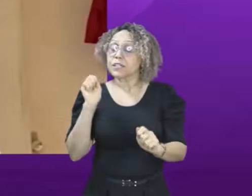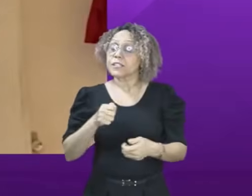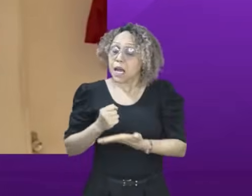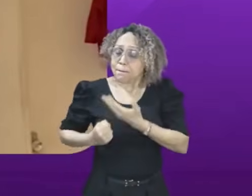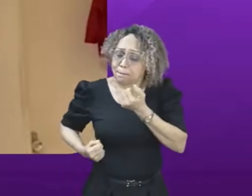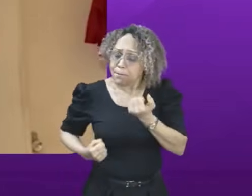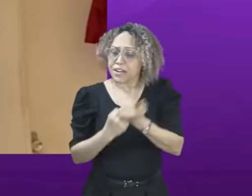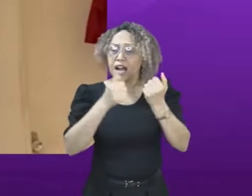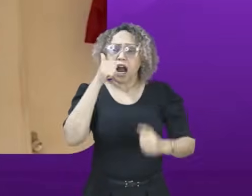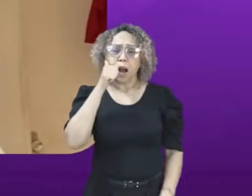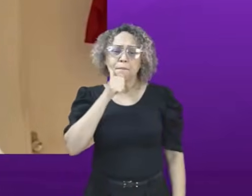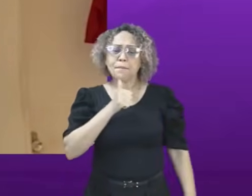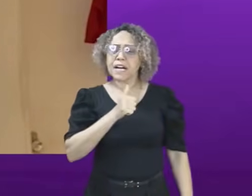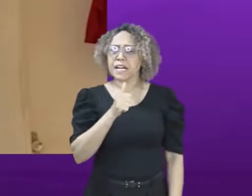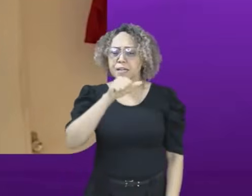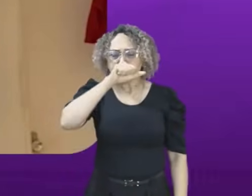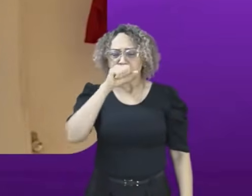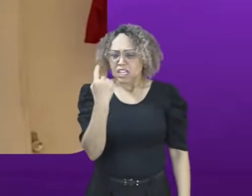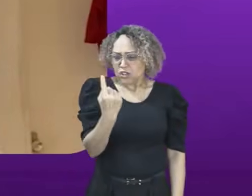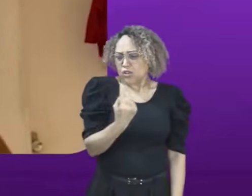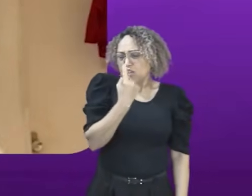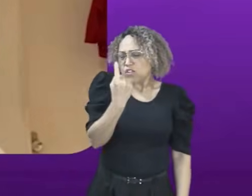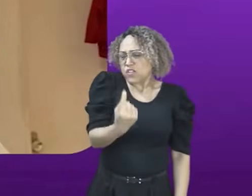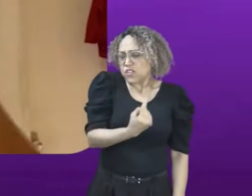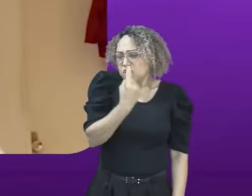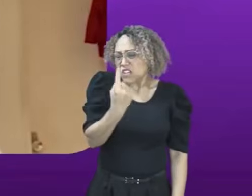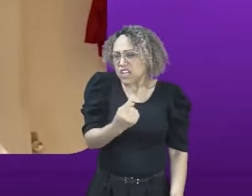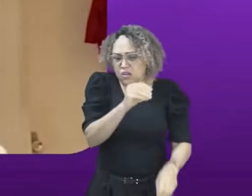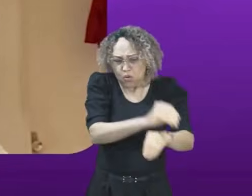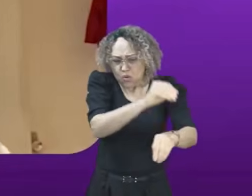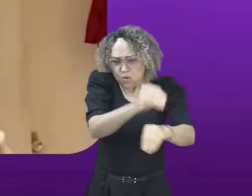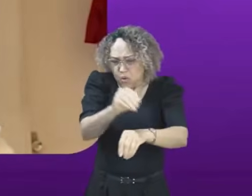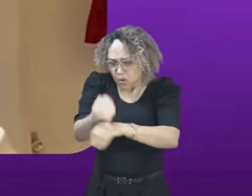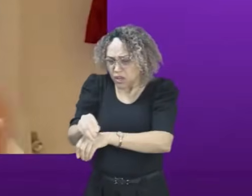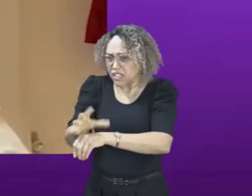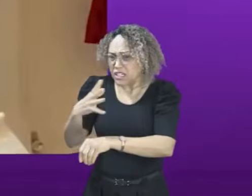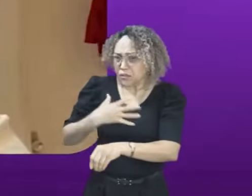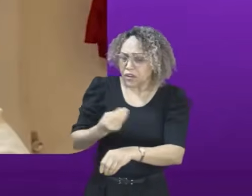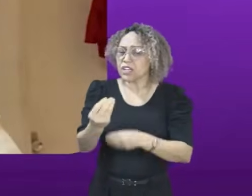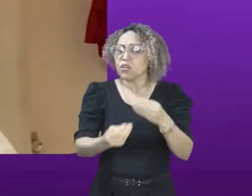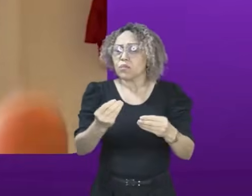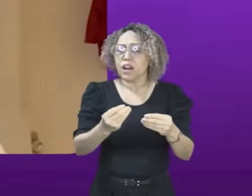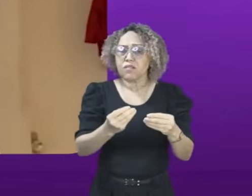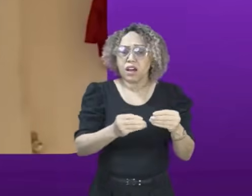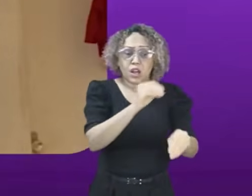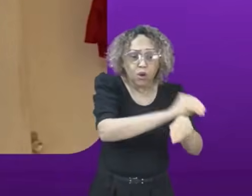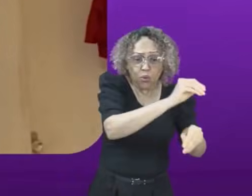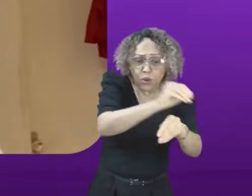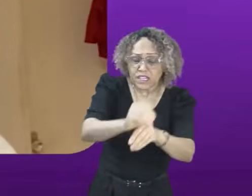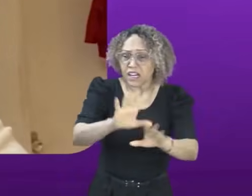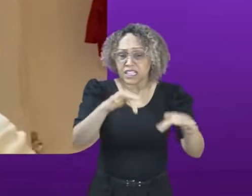um emprego, ou uma qualificação, ou até mesmo ter espaço e tempo para fazer uma formação política no qual ela